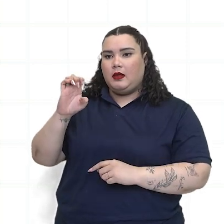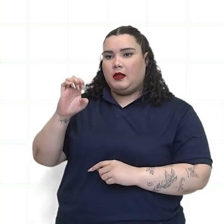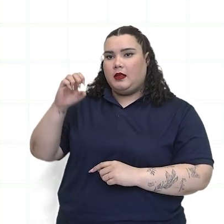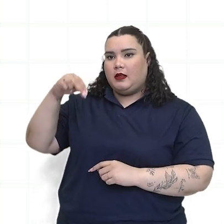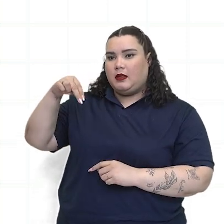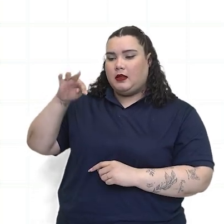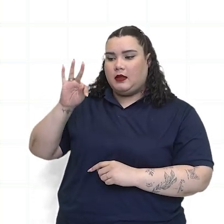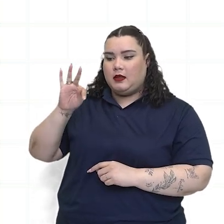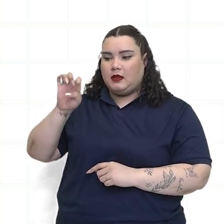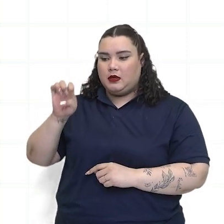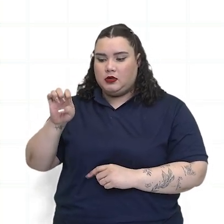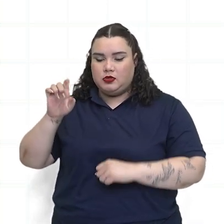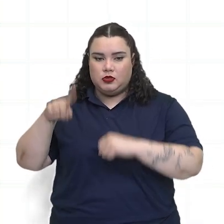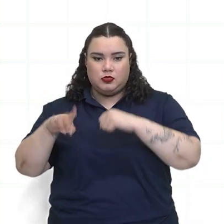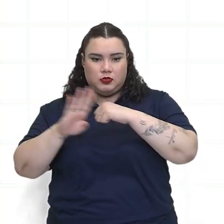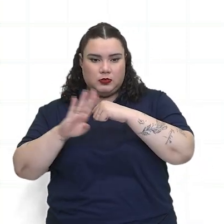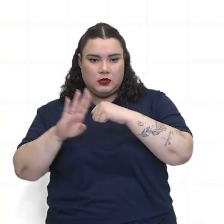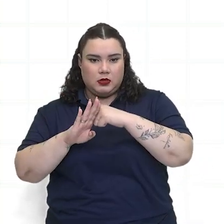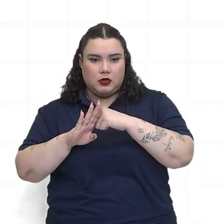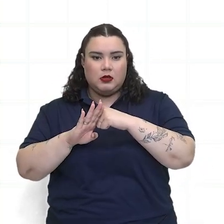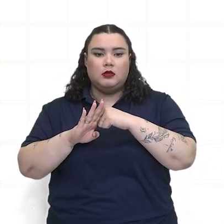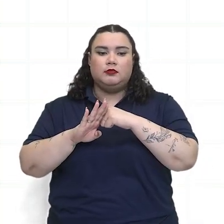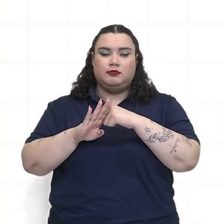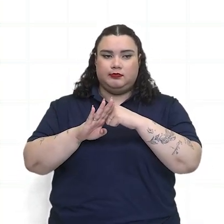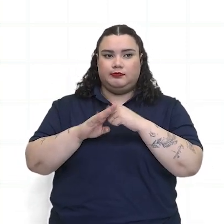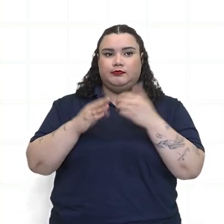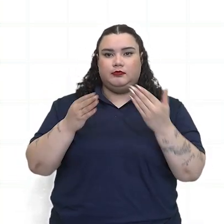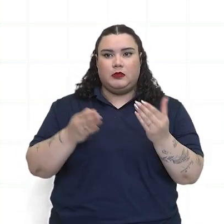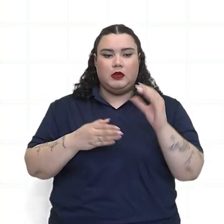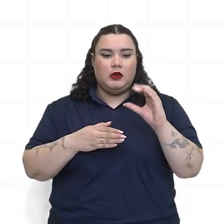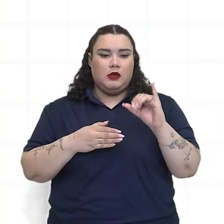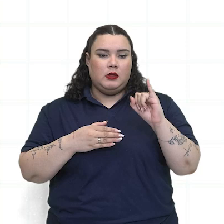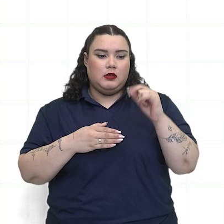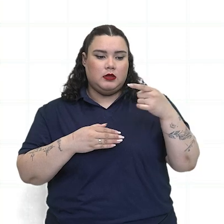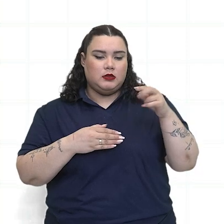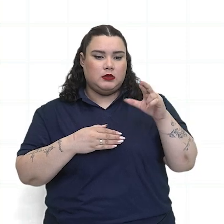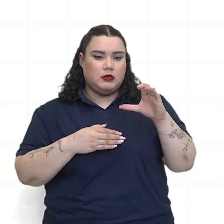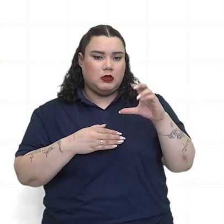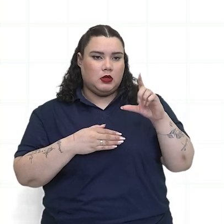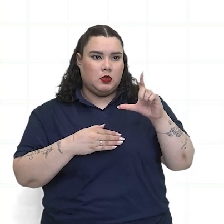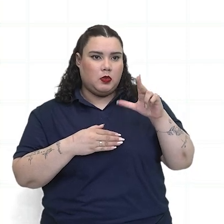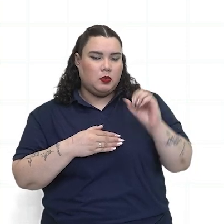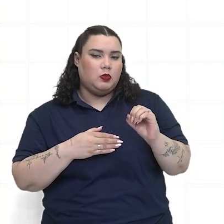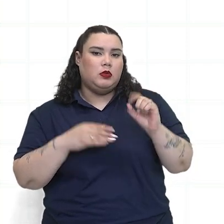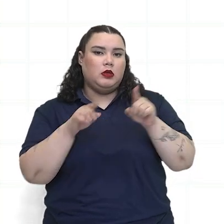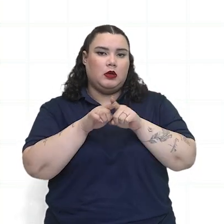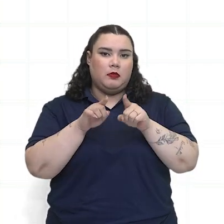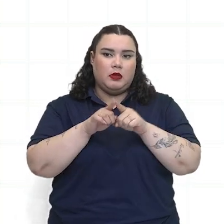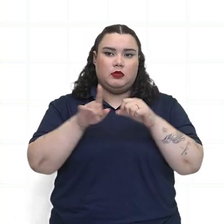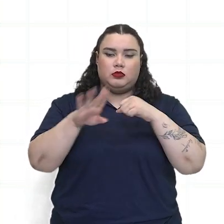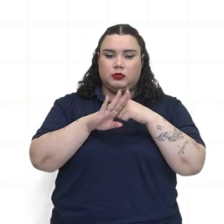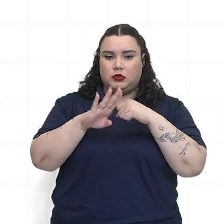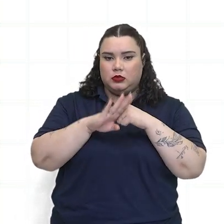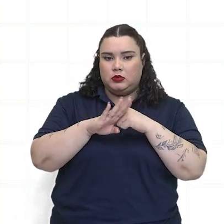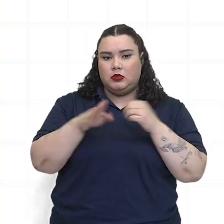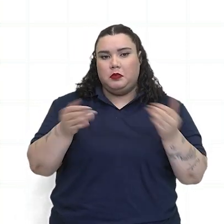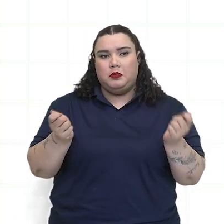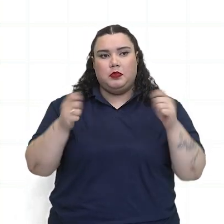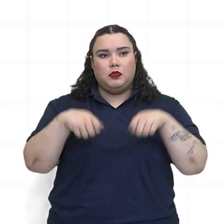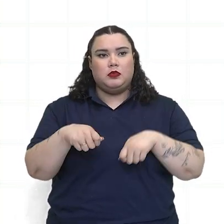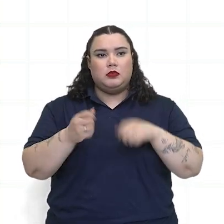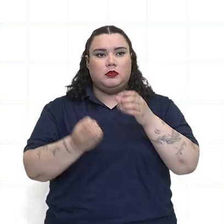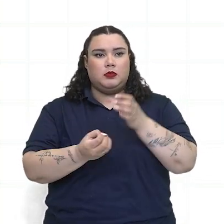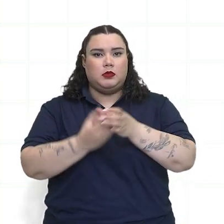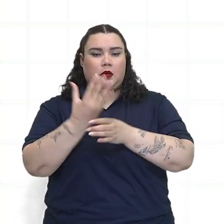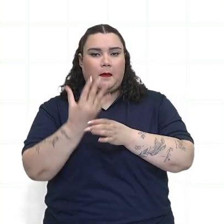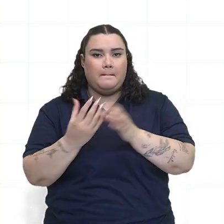assim como círculo é um substantivo, que é a palavra que dá nome ao ser, ao objeto, certo? eu posso